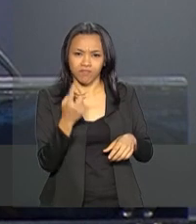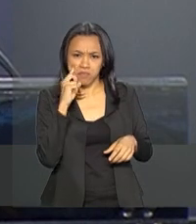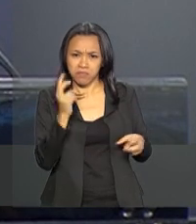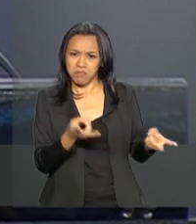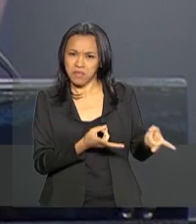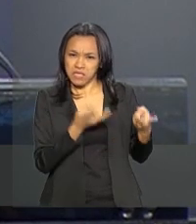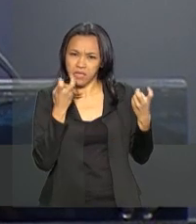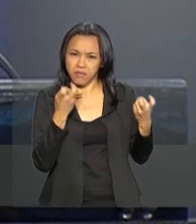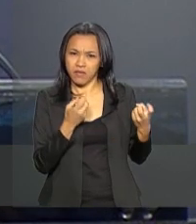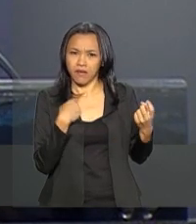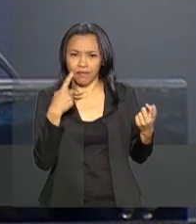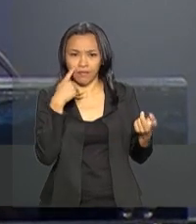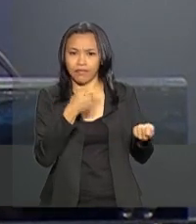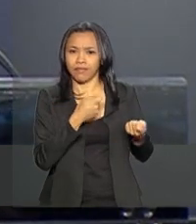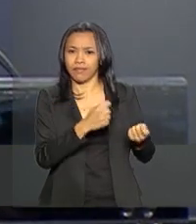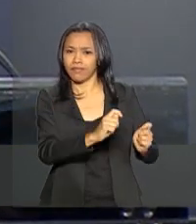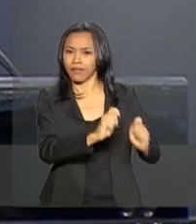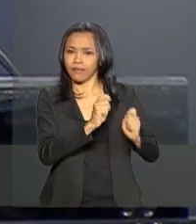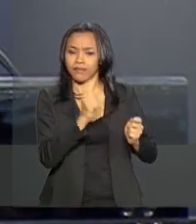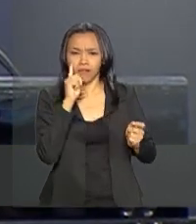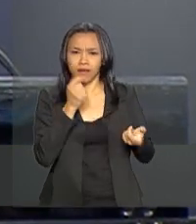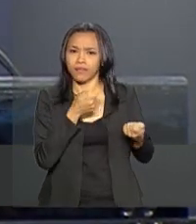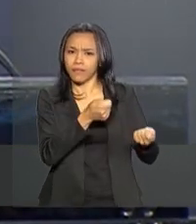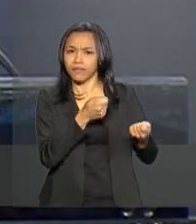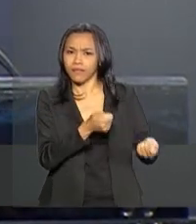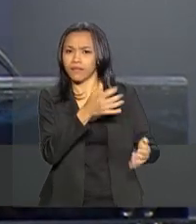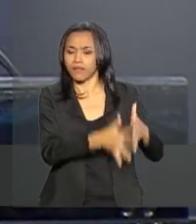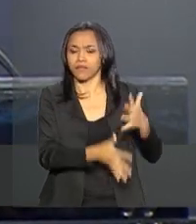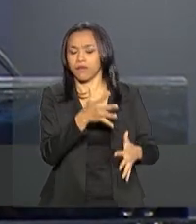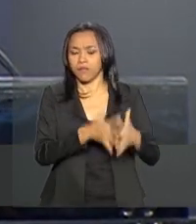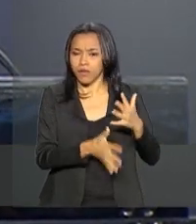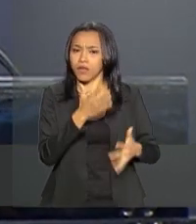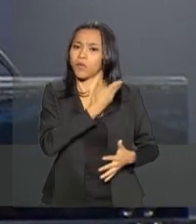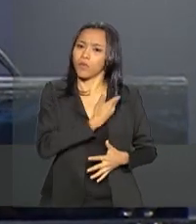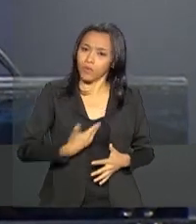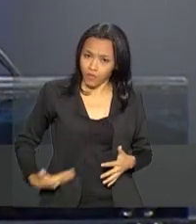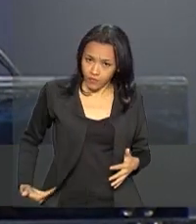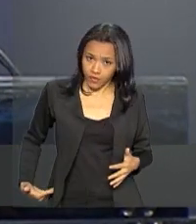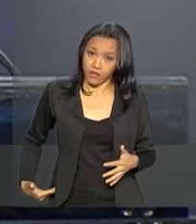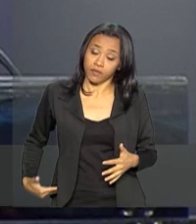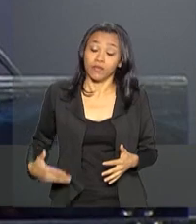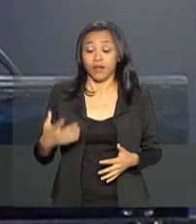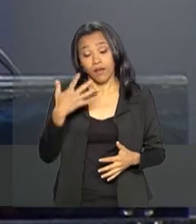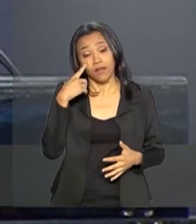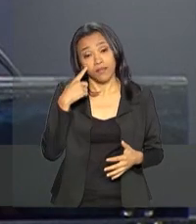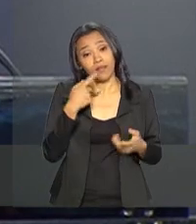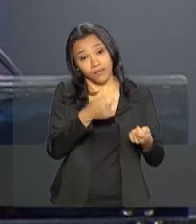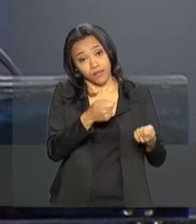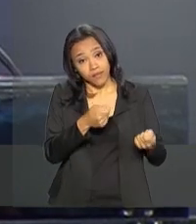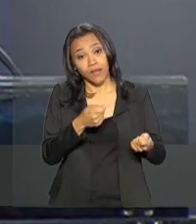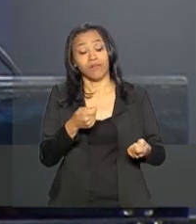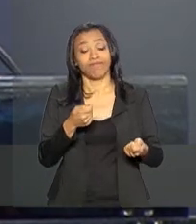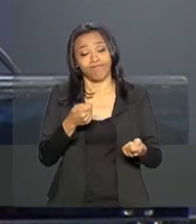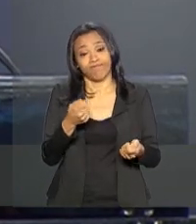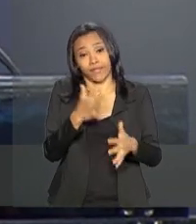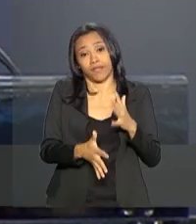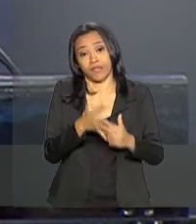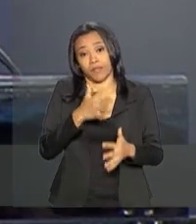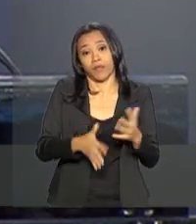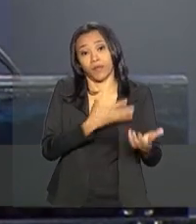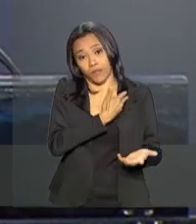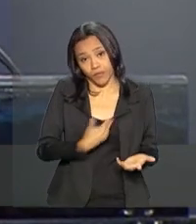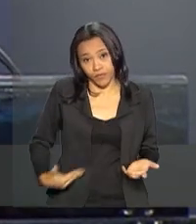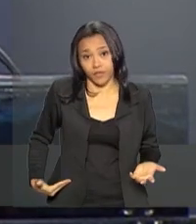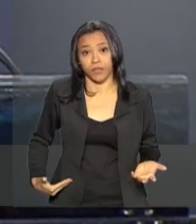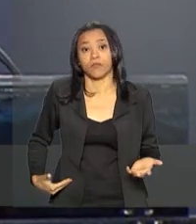verificaram para tentar inviabilizar o governo. Até, convenhamos, até tentar derrubar o governo, não é? Mas nós estamos